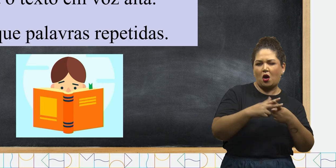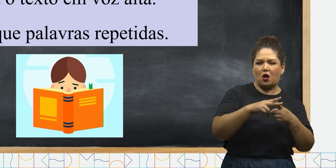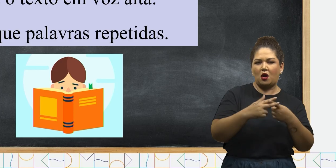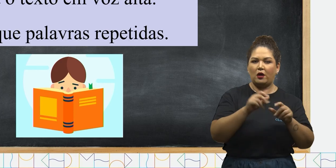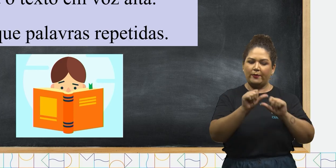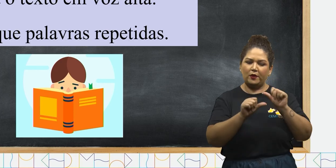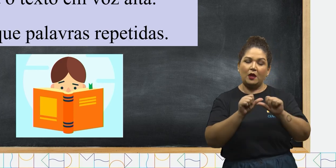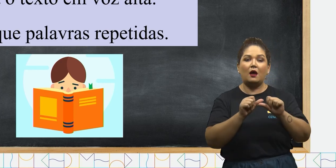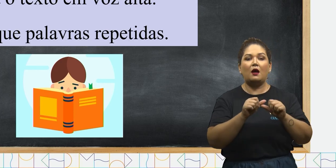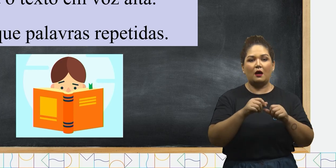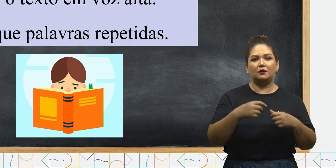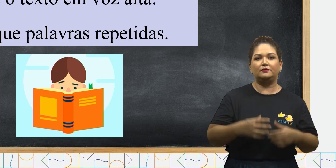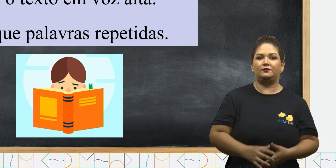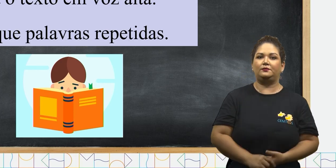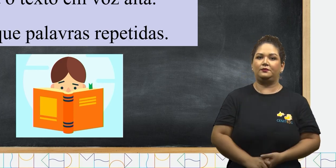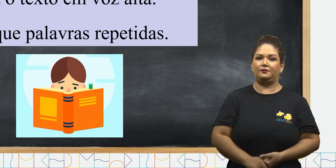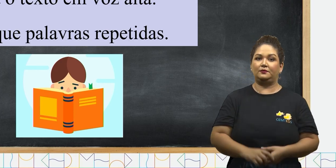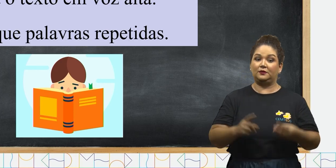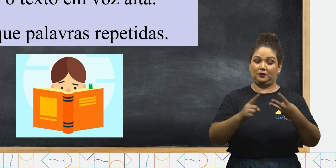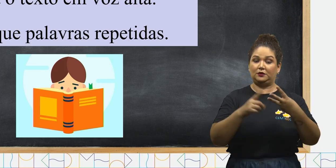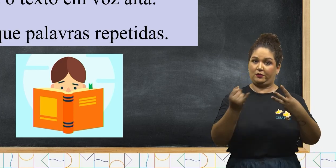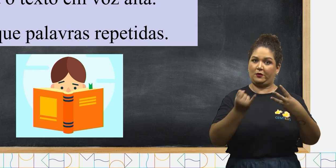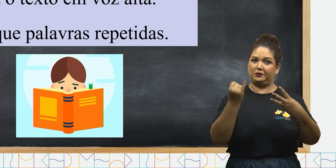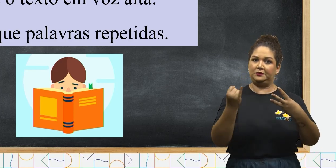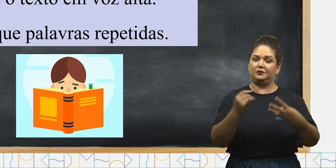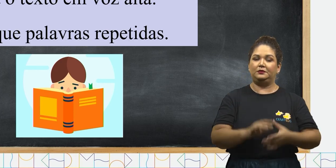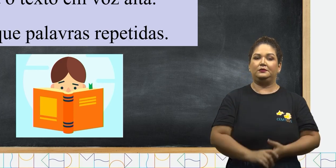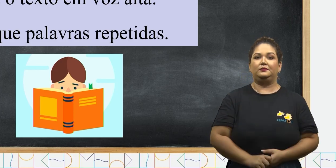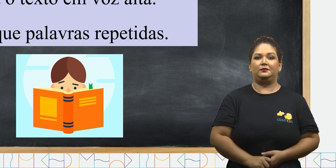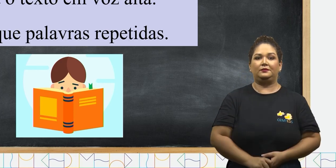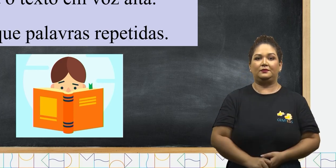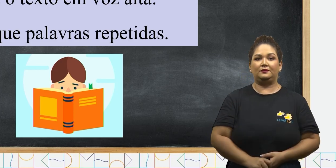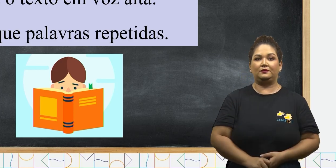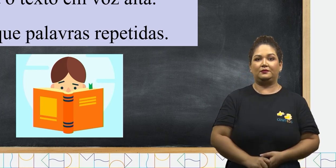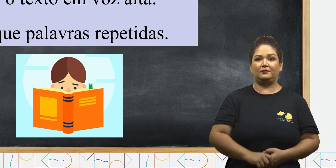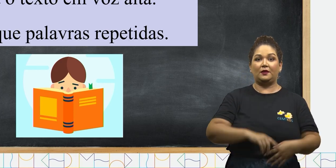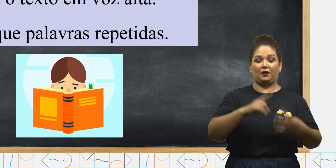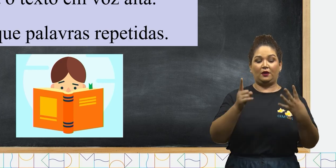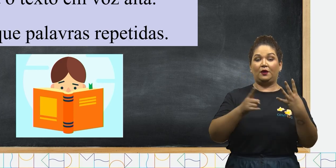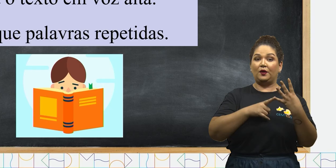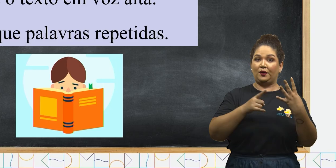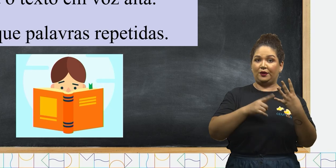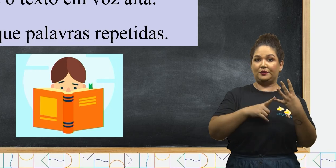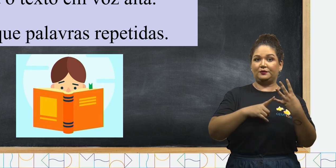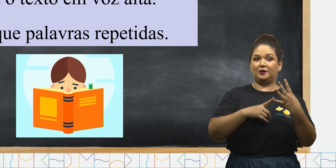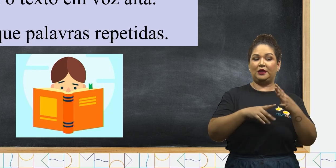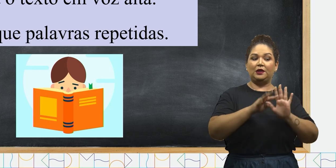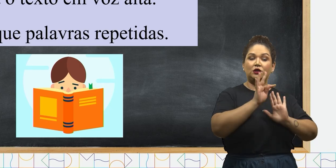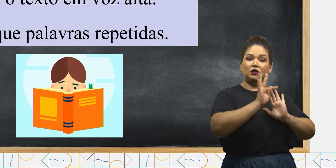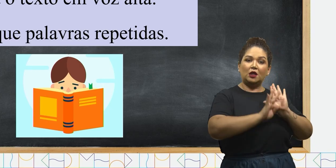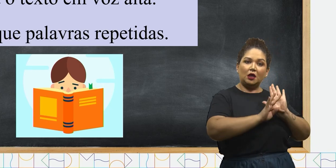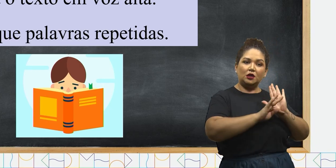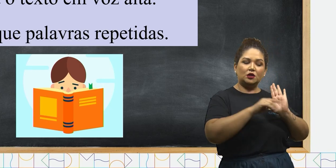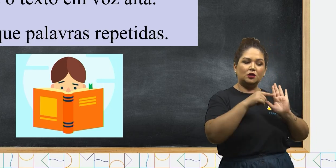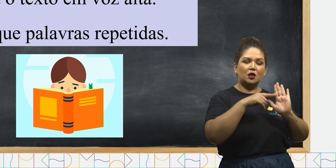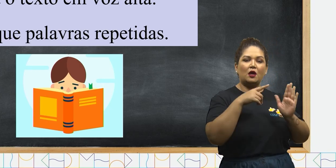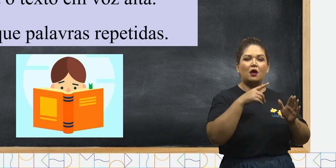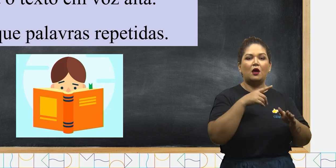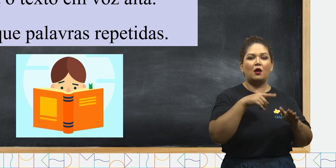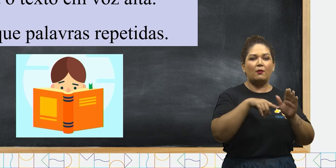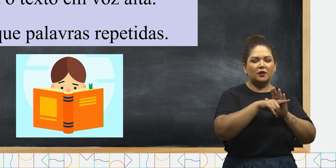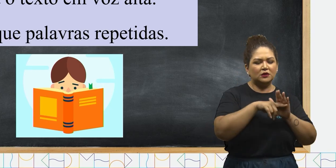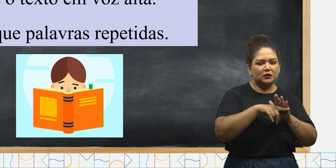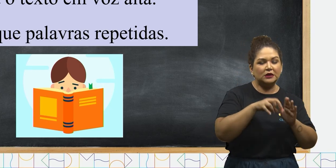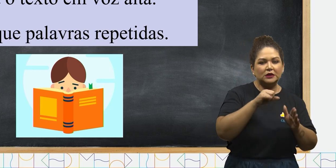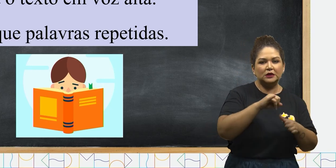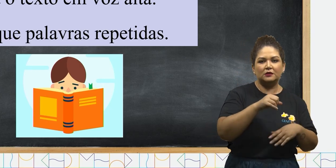este passo e não esqueça nunca mais. Passo número 4. Verifique